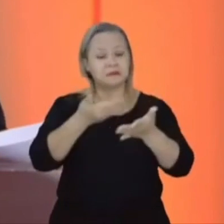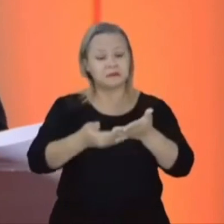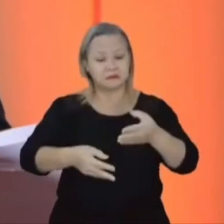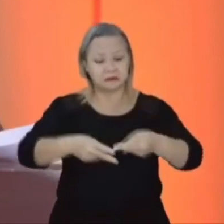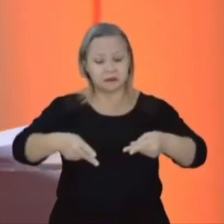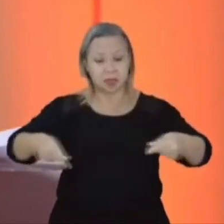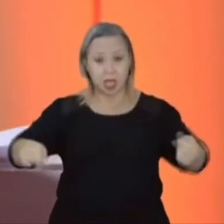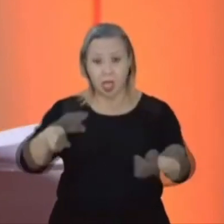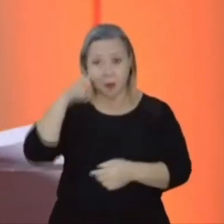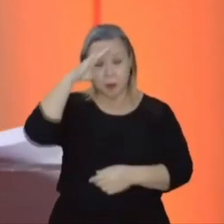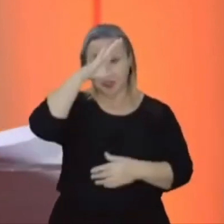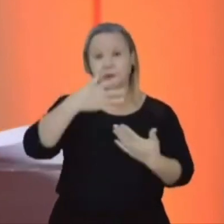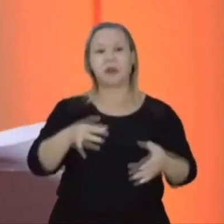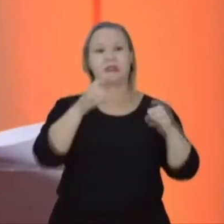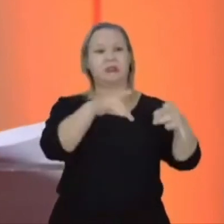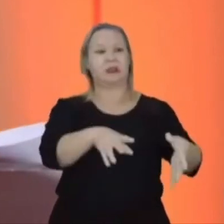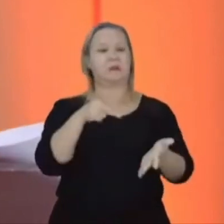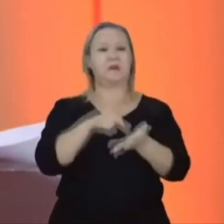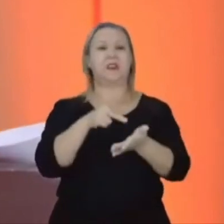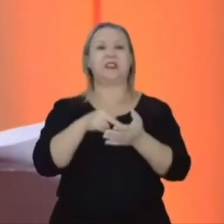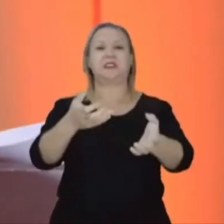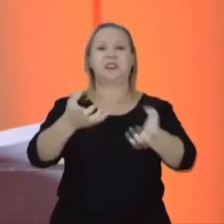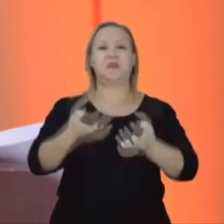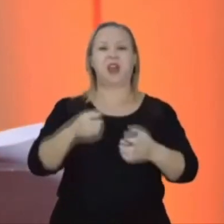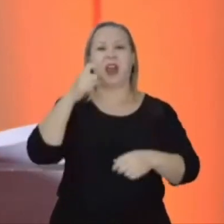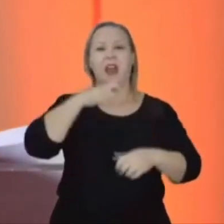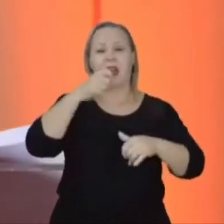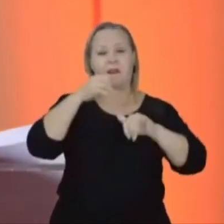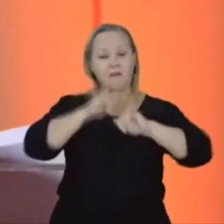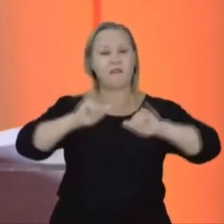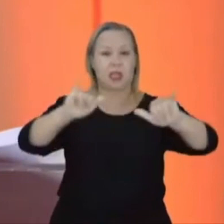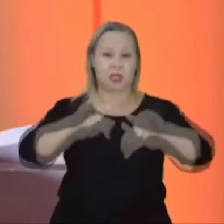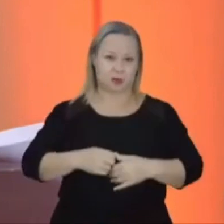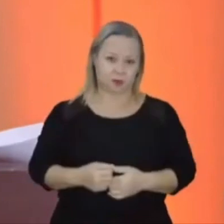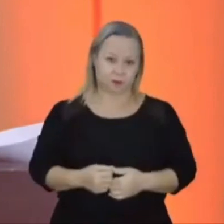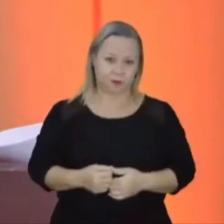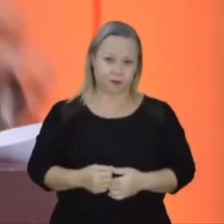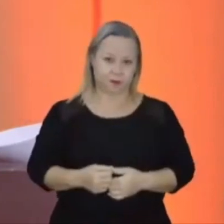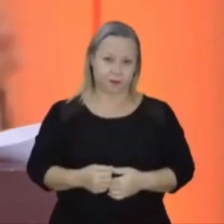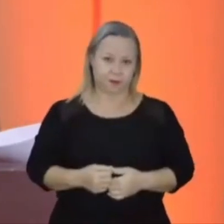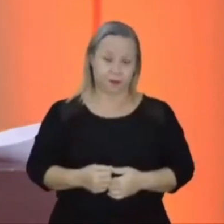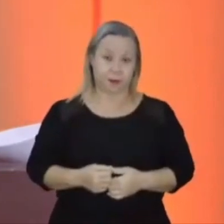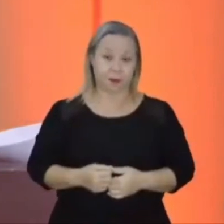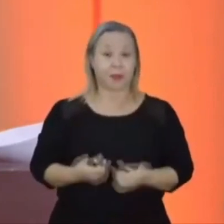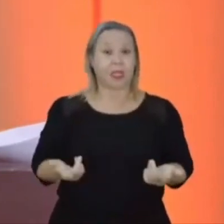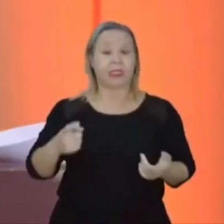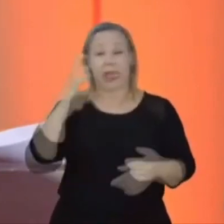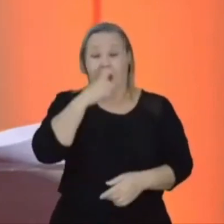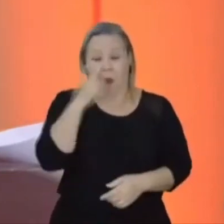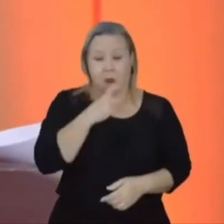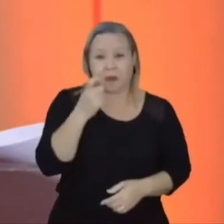para a verdade. O que ele quer é fake news. Sabe, minta, porque a mentira, sabe, é mais rápido que a